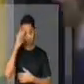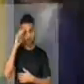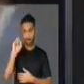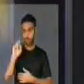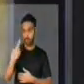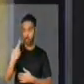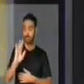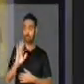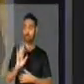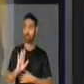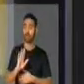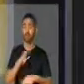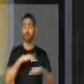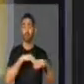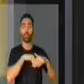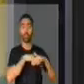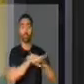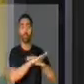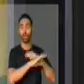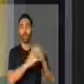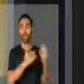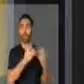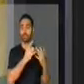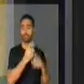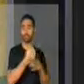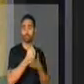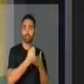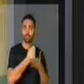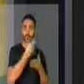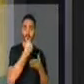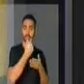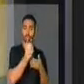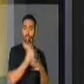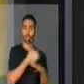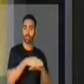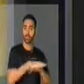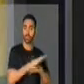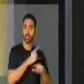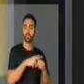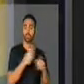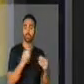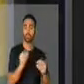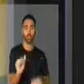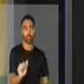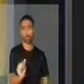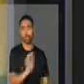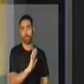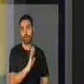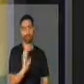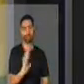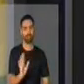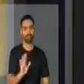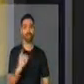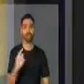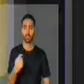esse medicamento fica na prateleira de um laboratório, de uma farmácia, porque por causa do custo. É preciso que haja um pacto social de